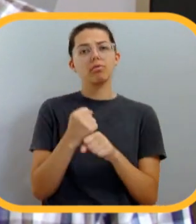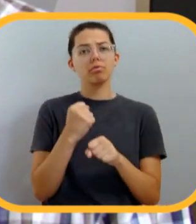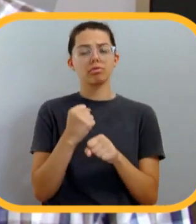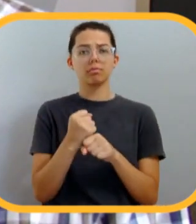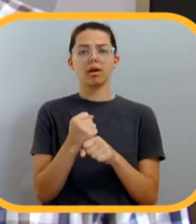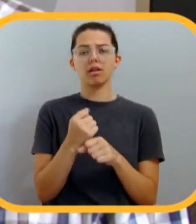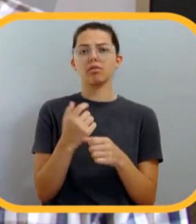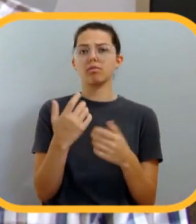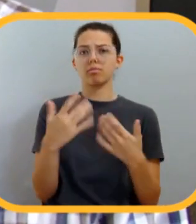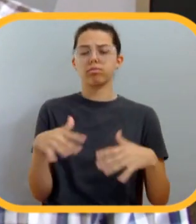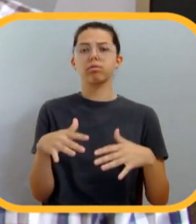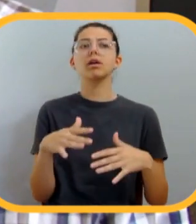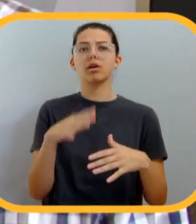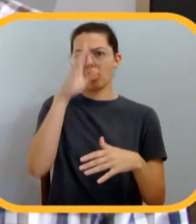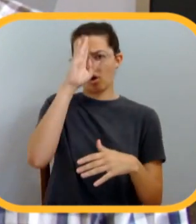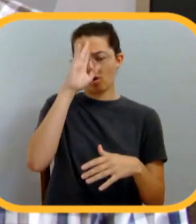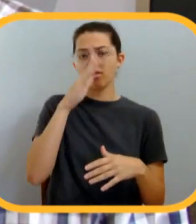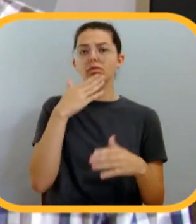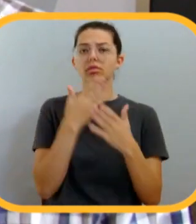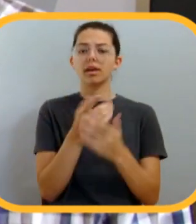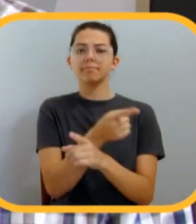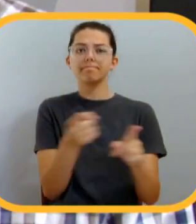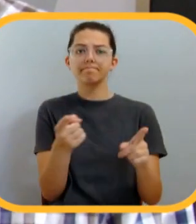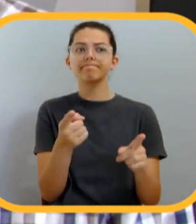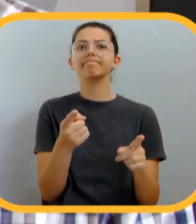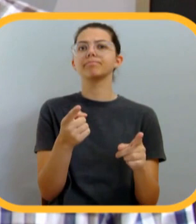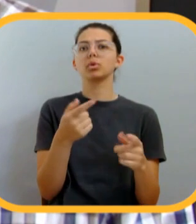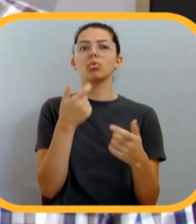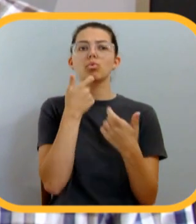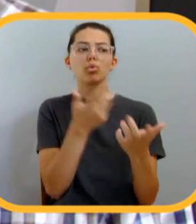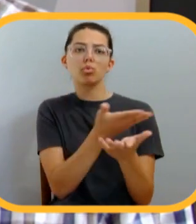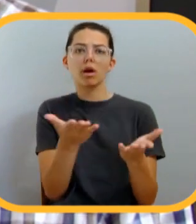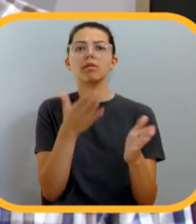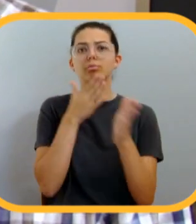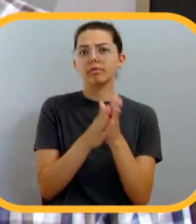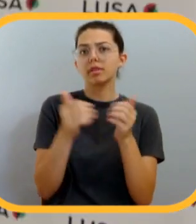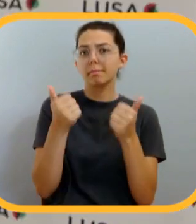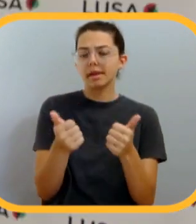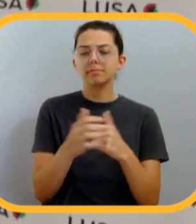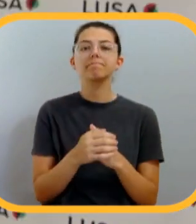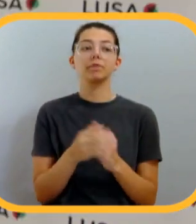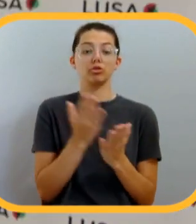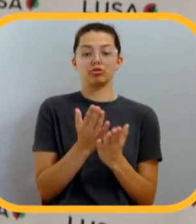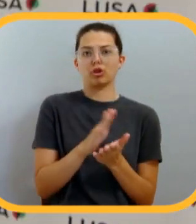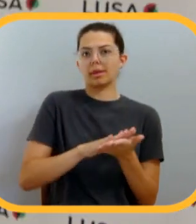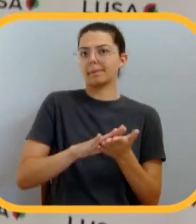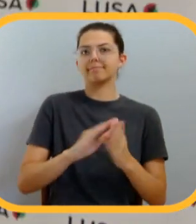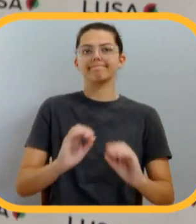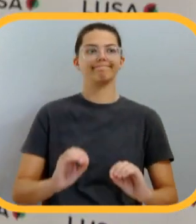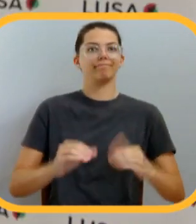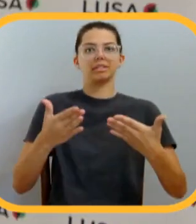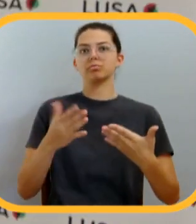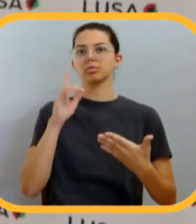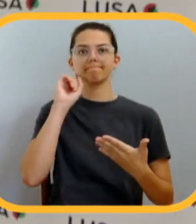trabalho preparatório para que eles saibam de facto usar tudo o que têm. Na escola é um bom princípio,